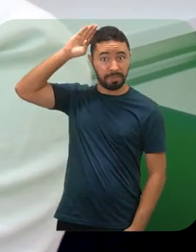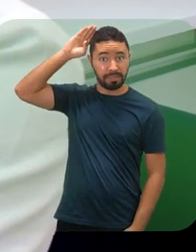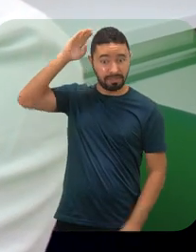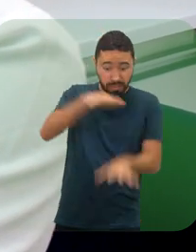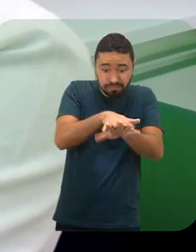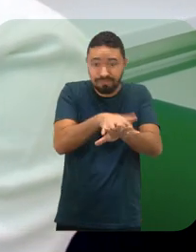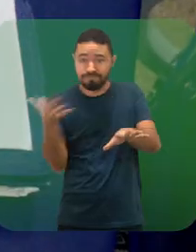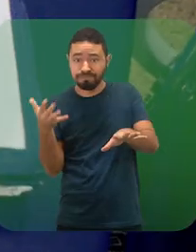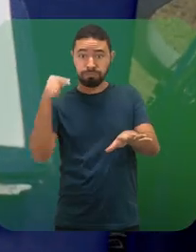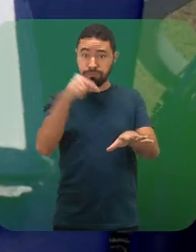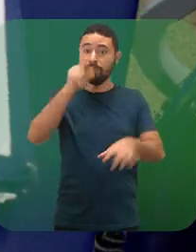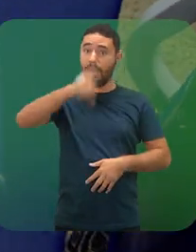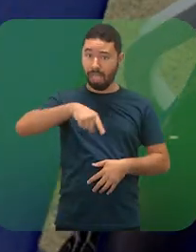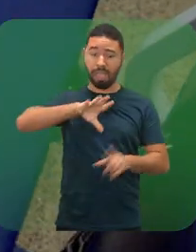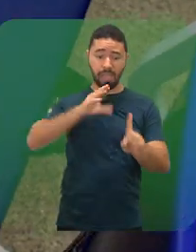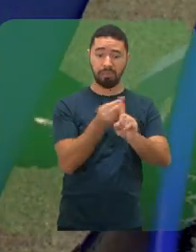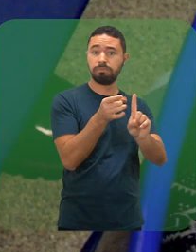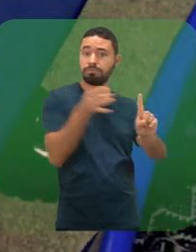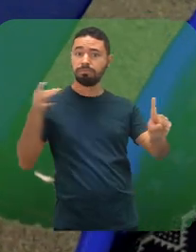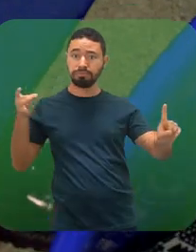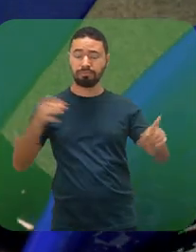é transfobia.